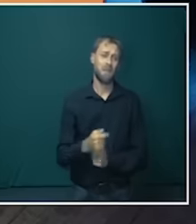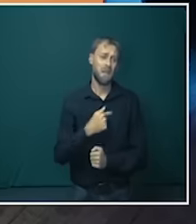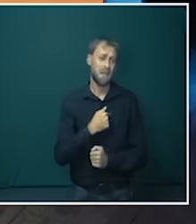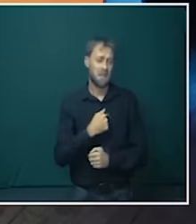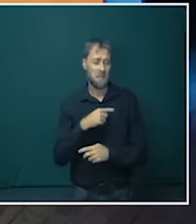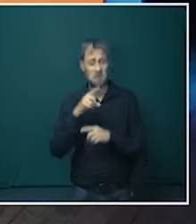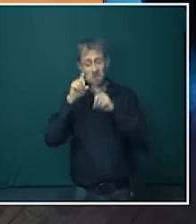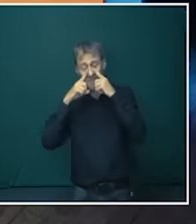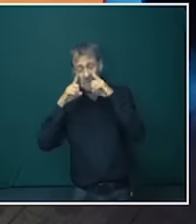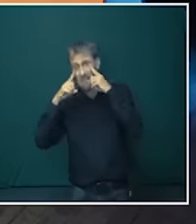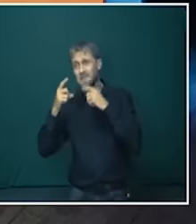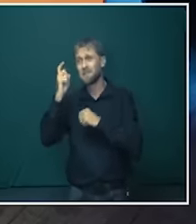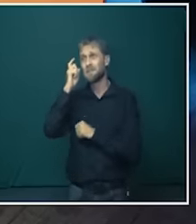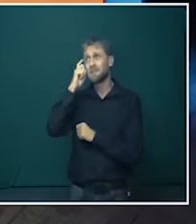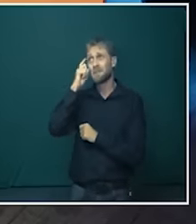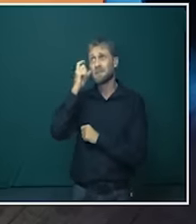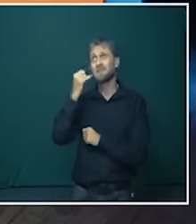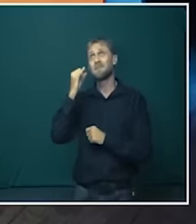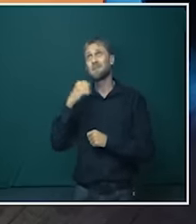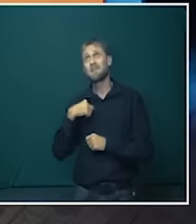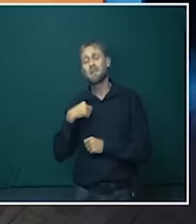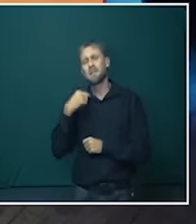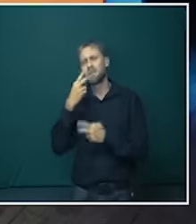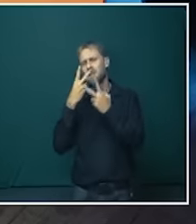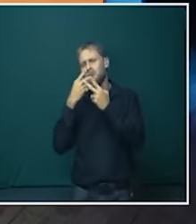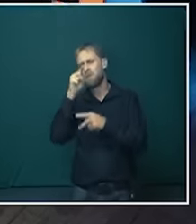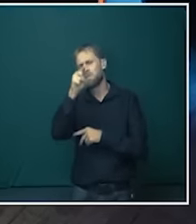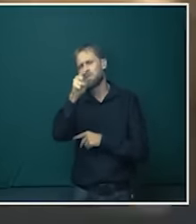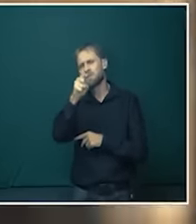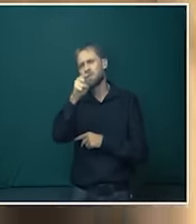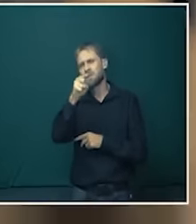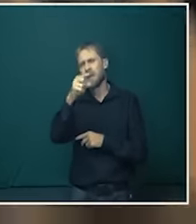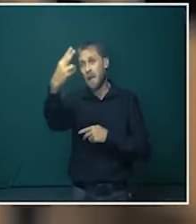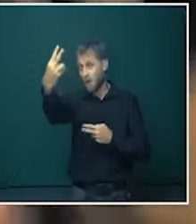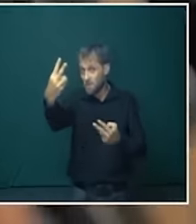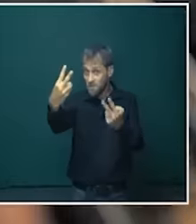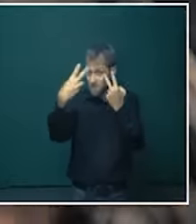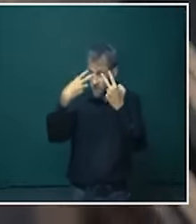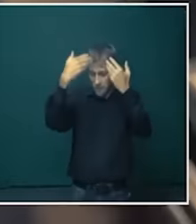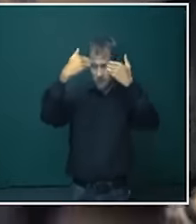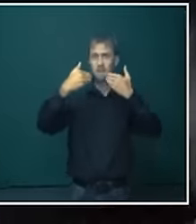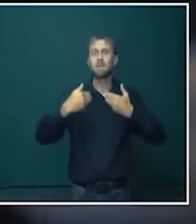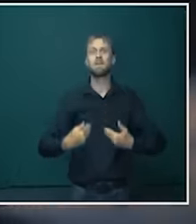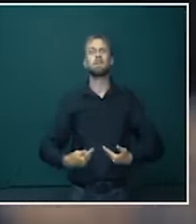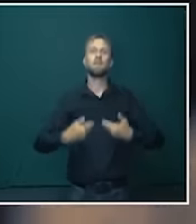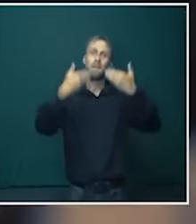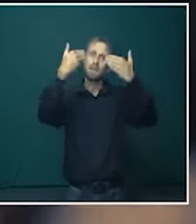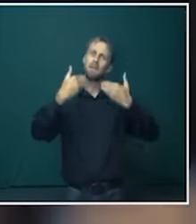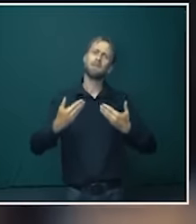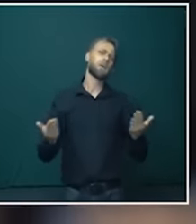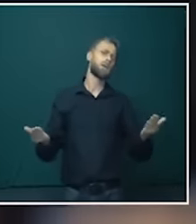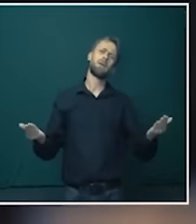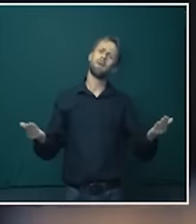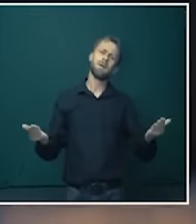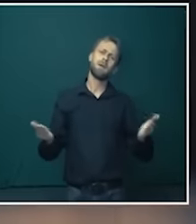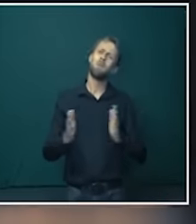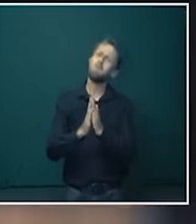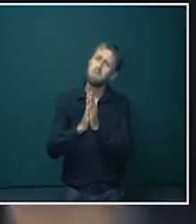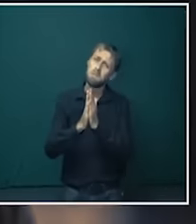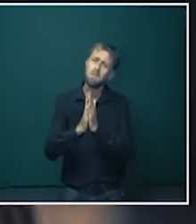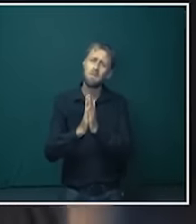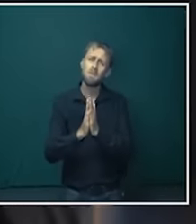noite chorando e pensando. Se eu fosse você, eu descia do salto e olhava pro alvo que tá na sua frente. Jogado